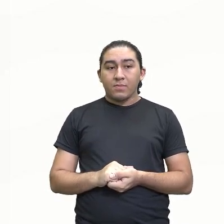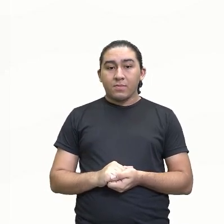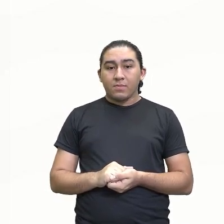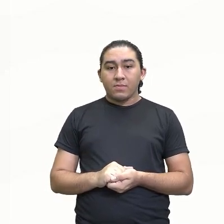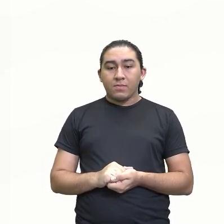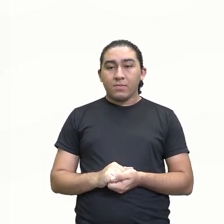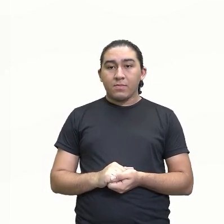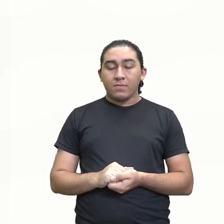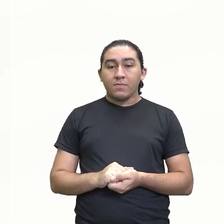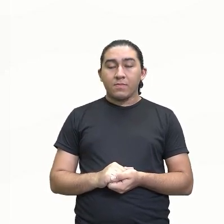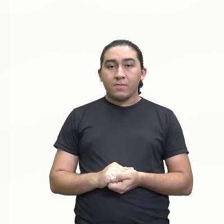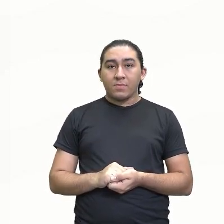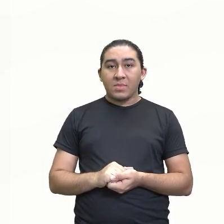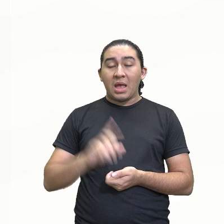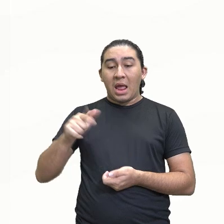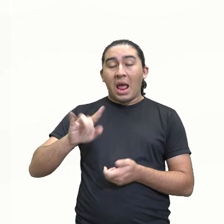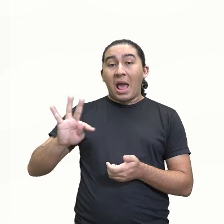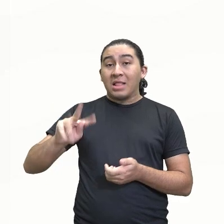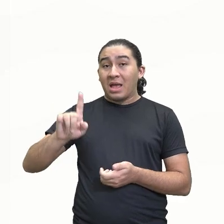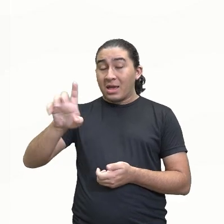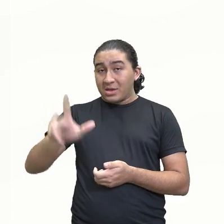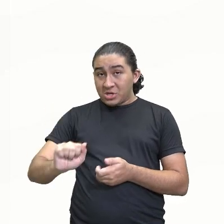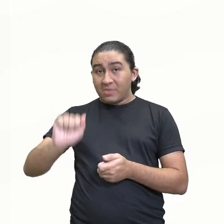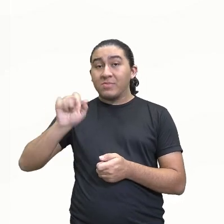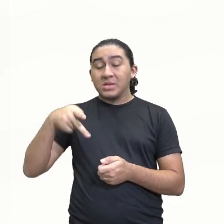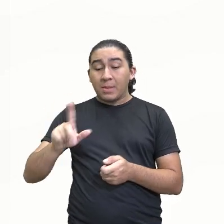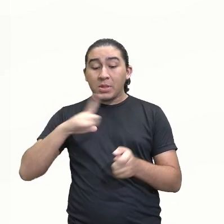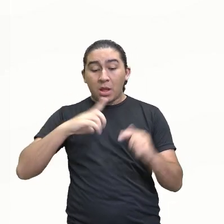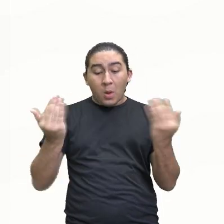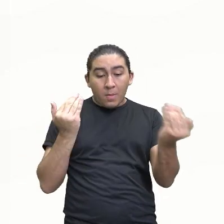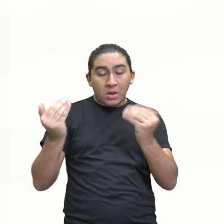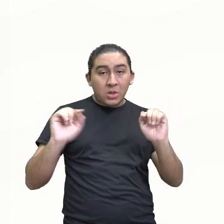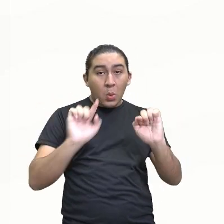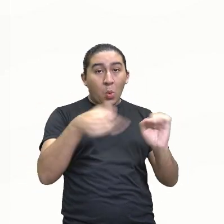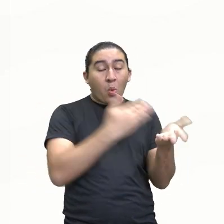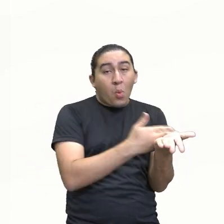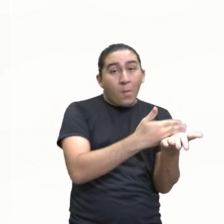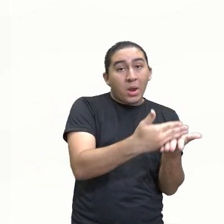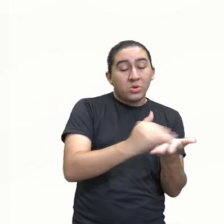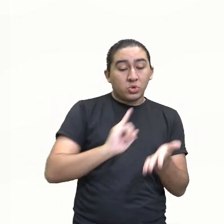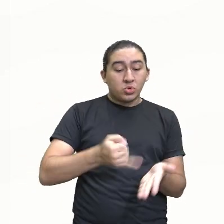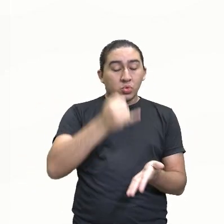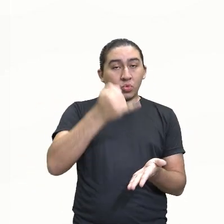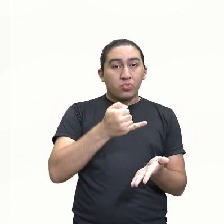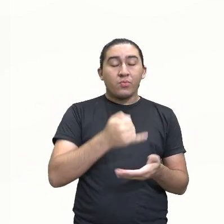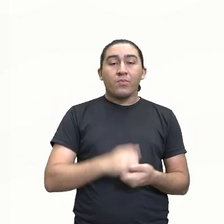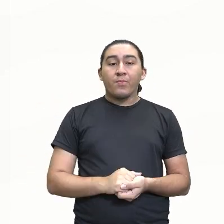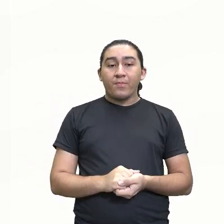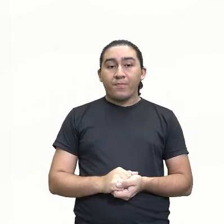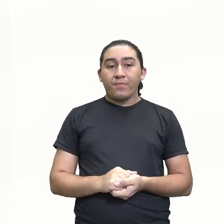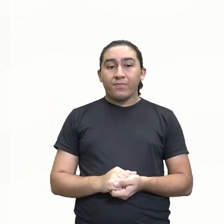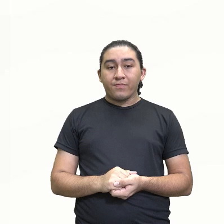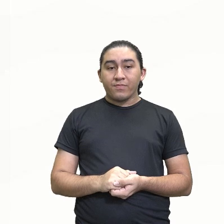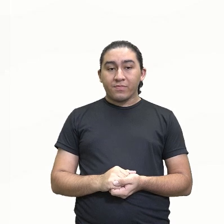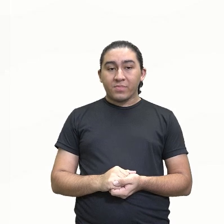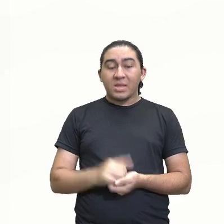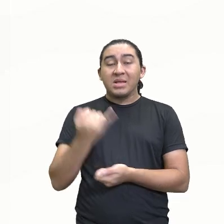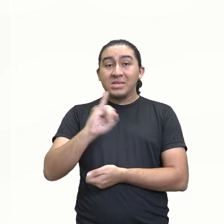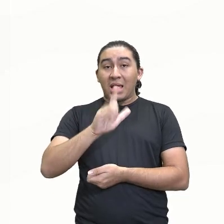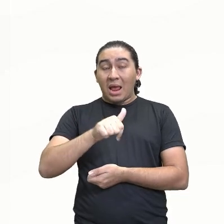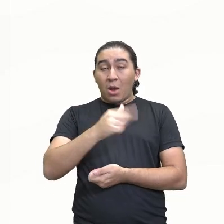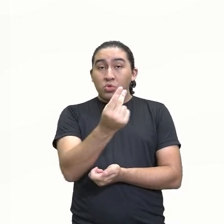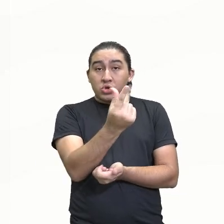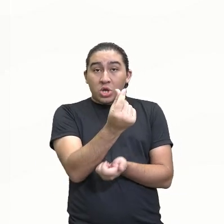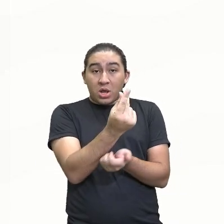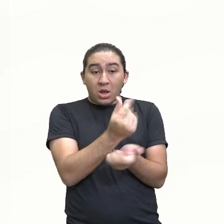sempre incide sobre o valor inicial. Isso significa que, se é sobre o valor